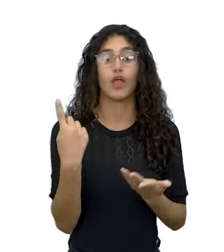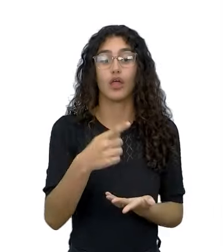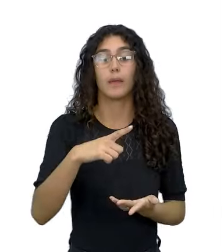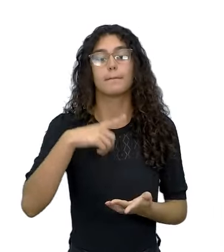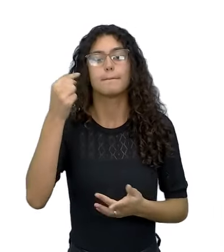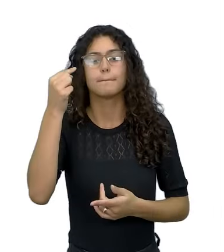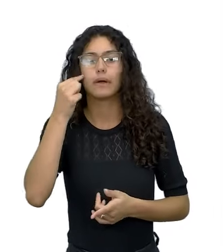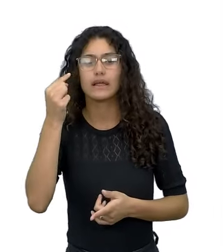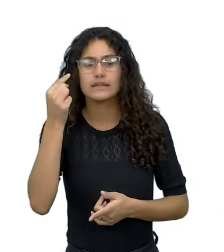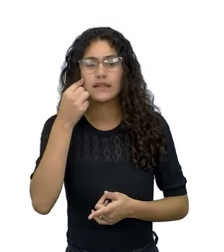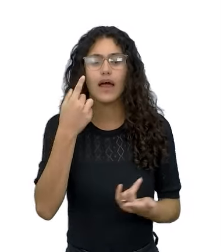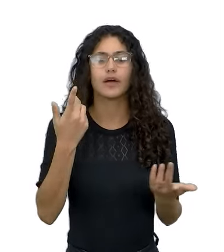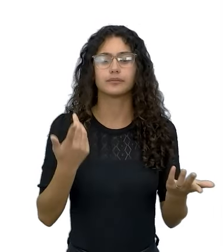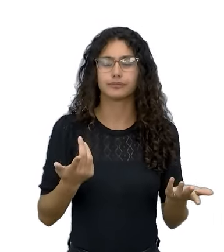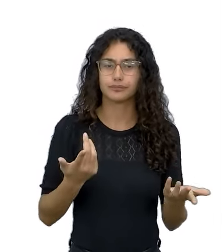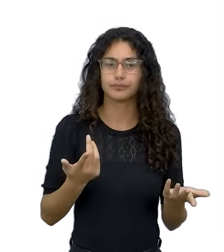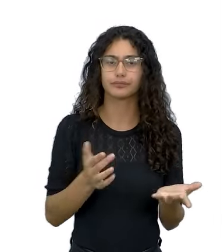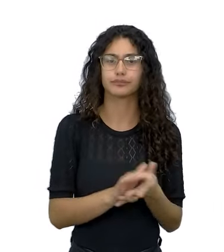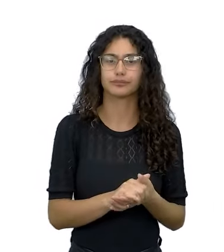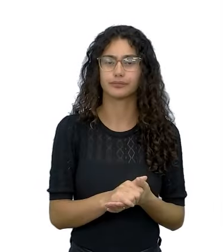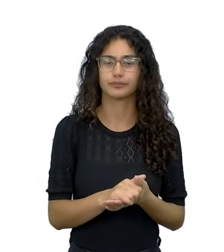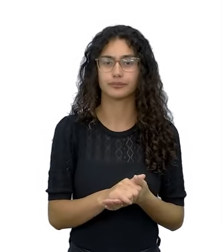pensar então um pouquinho